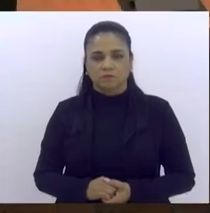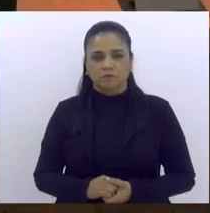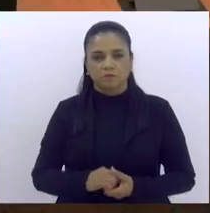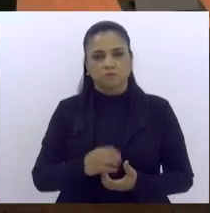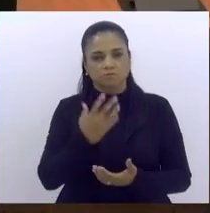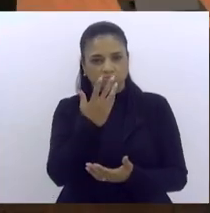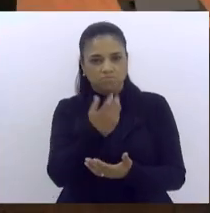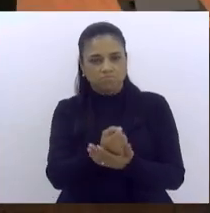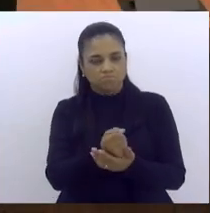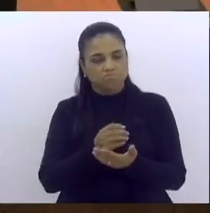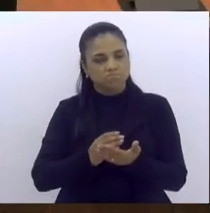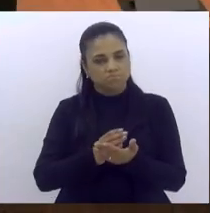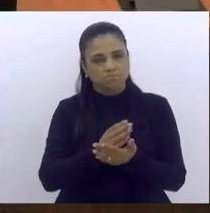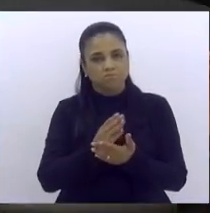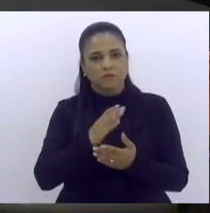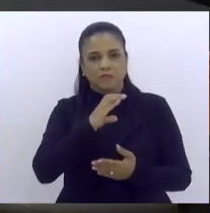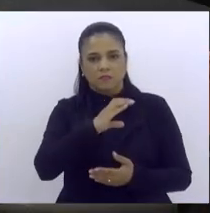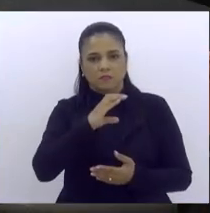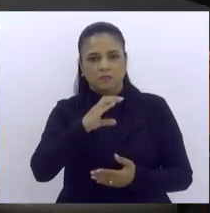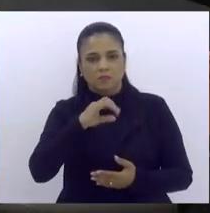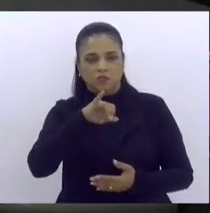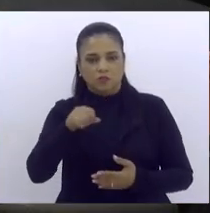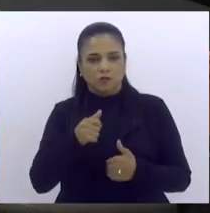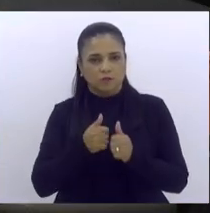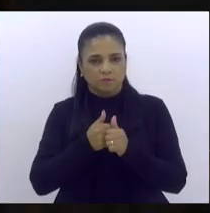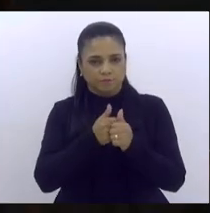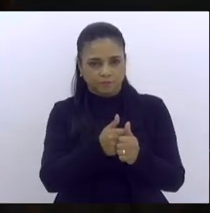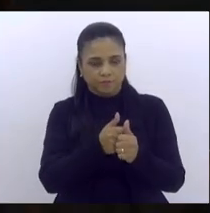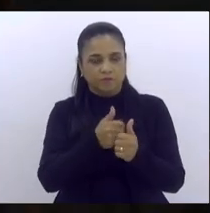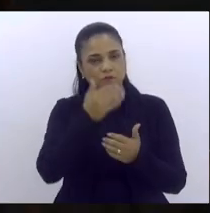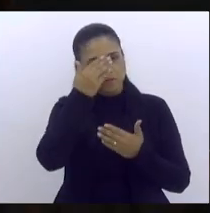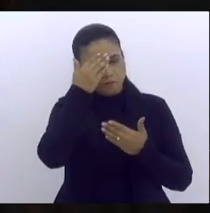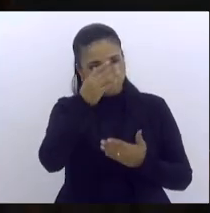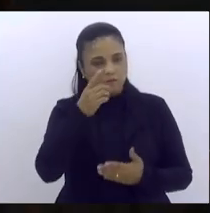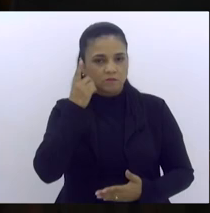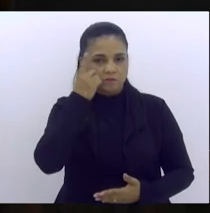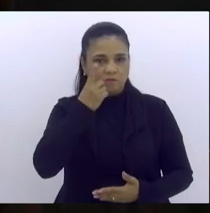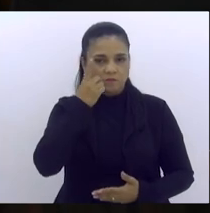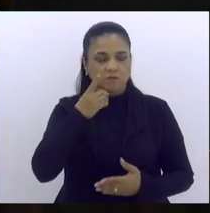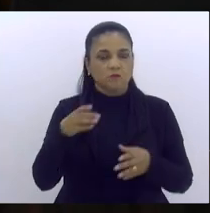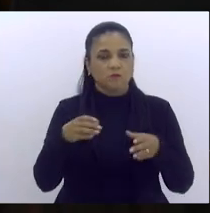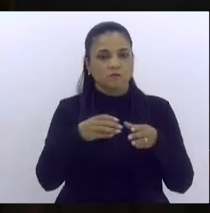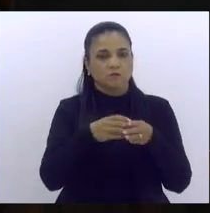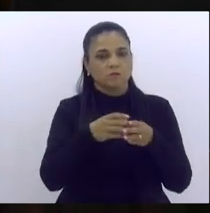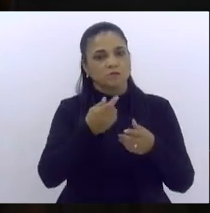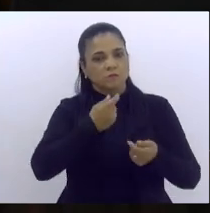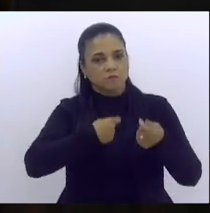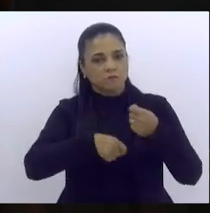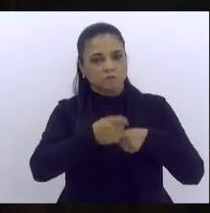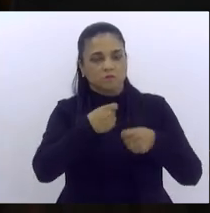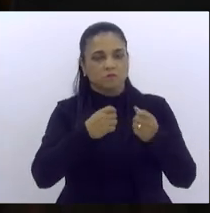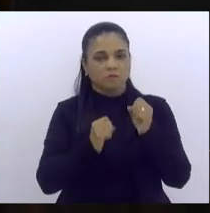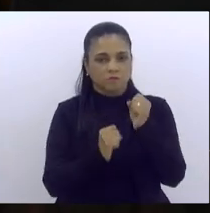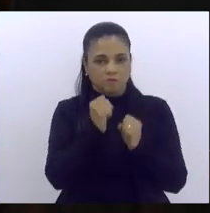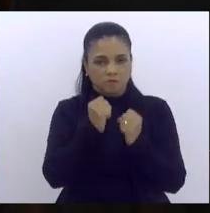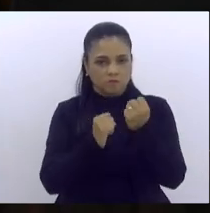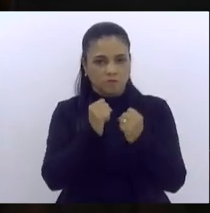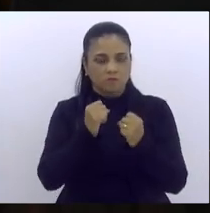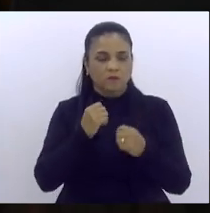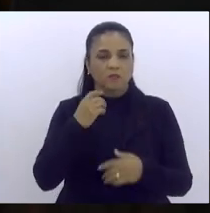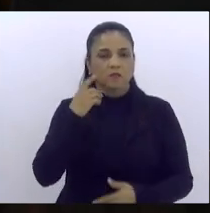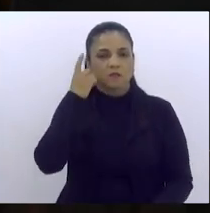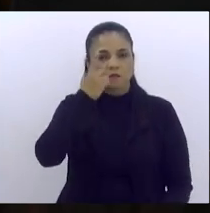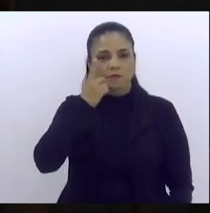Parecer favorável, presidente, com a CCJ. Muito obrigado, deputado. Pela Comissão de Economia e Indústria, deputado